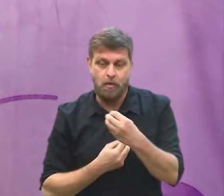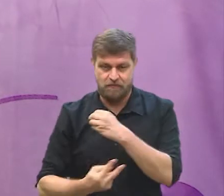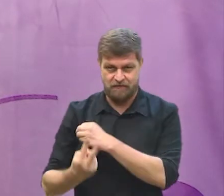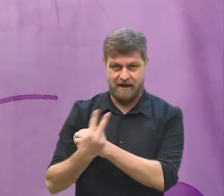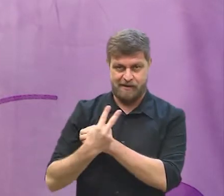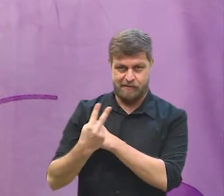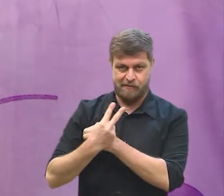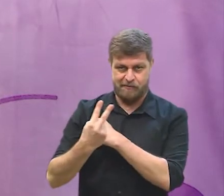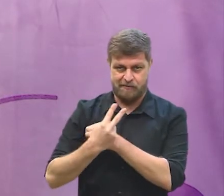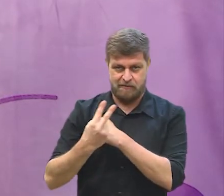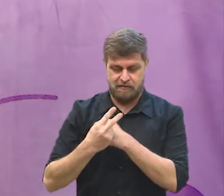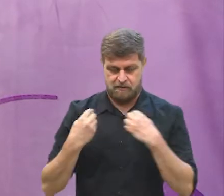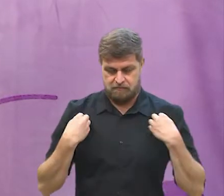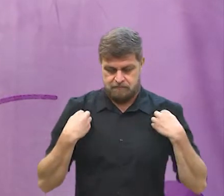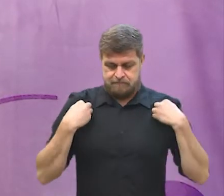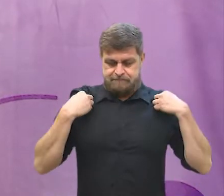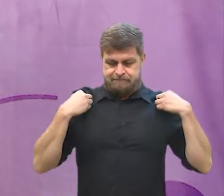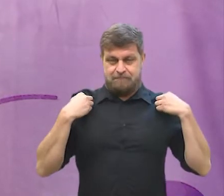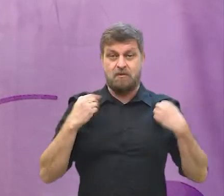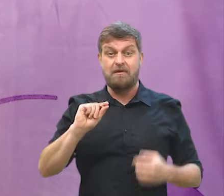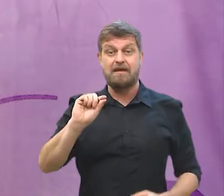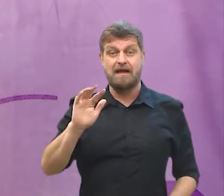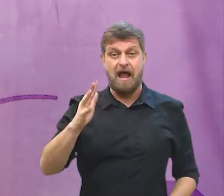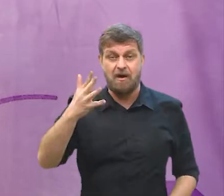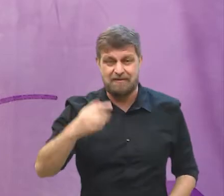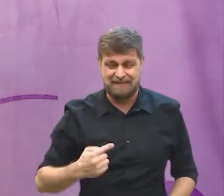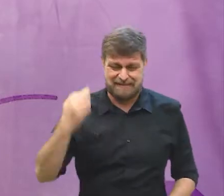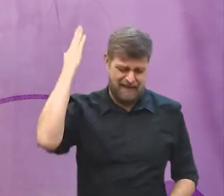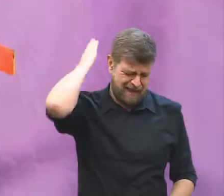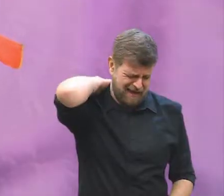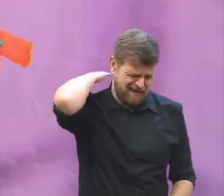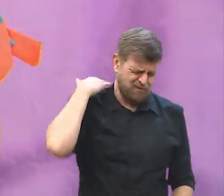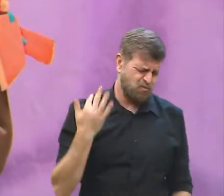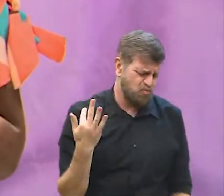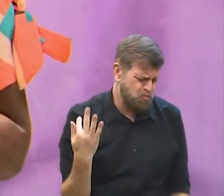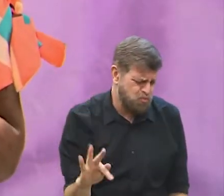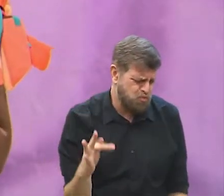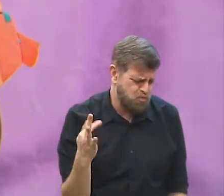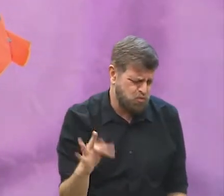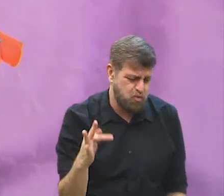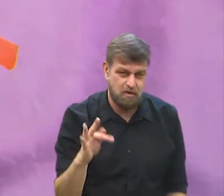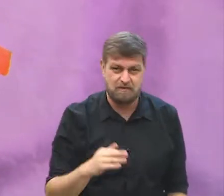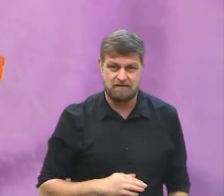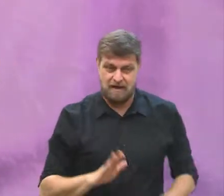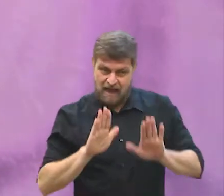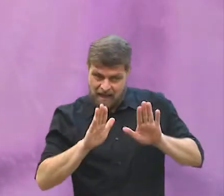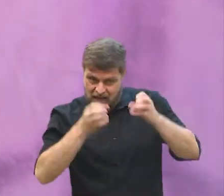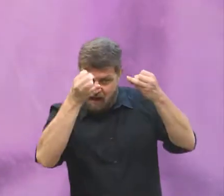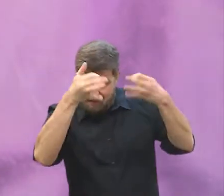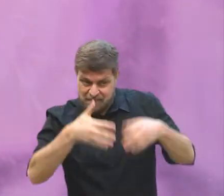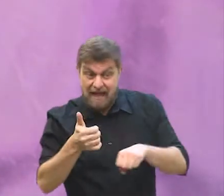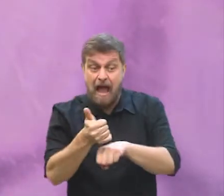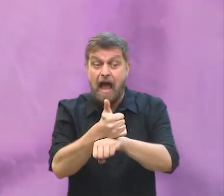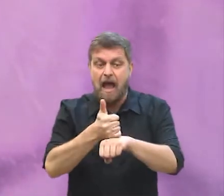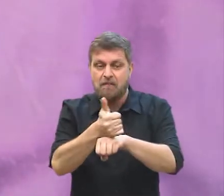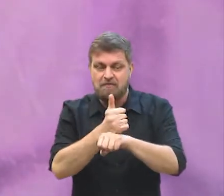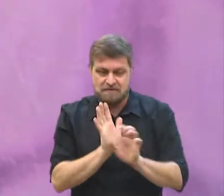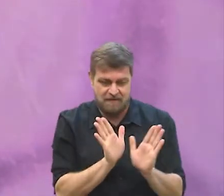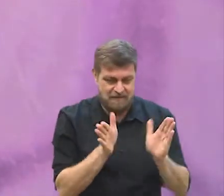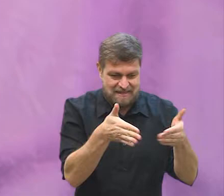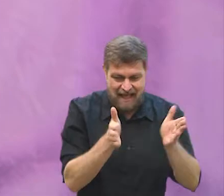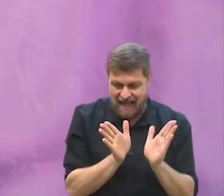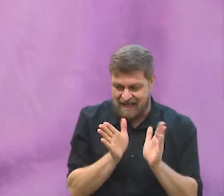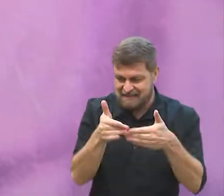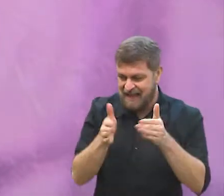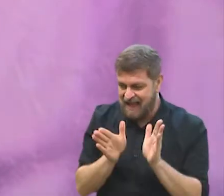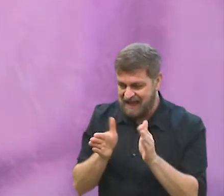implementos para ajudar no trabalho. Aí começa a ter dor nas costas. Ó, doutor, vamos por partes nas profissões, então. O senhor citou